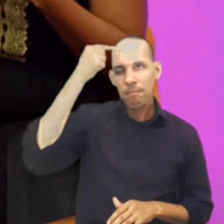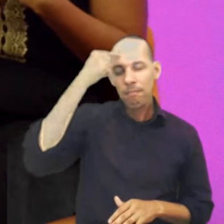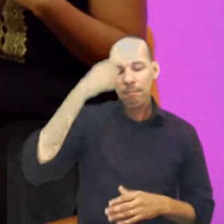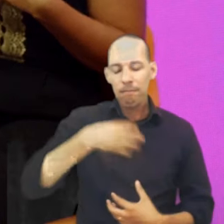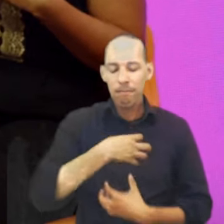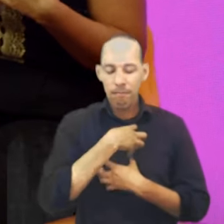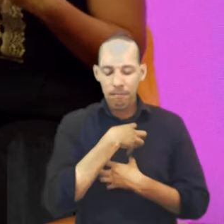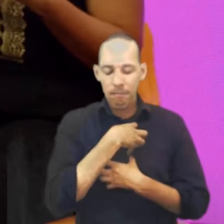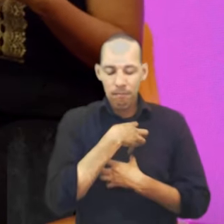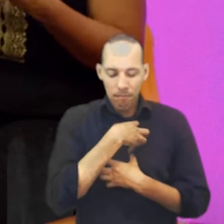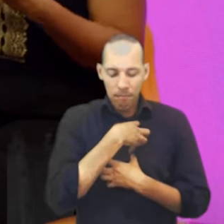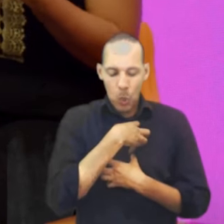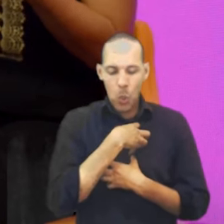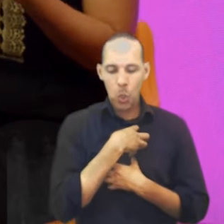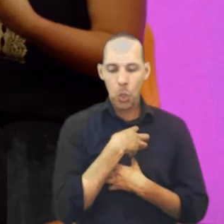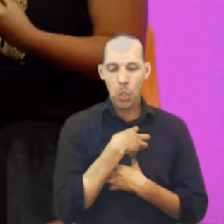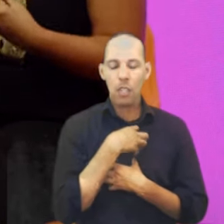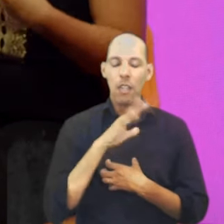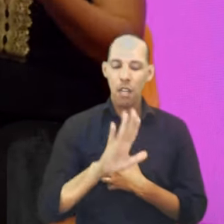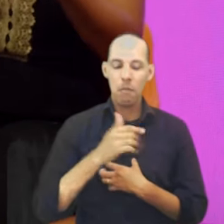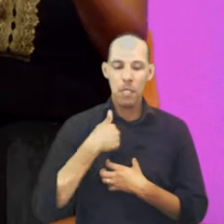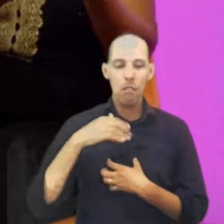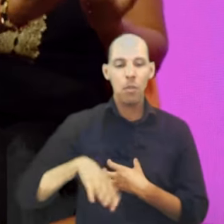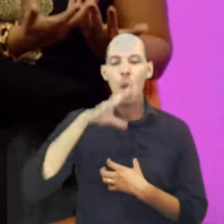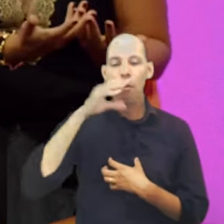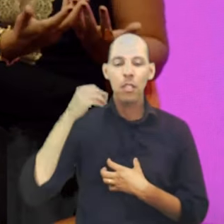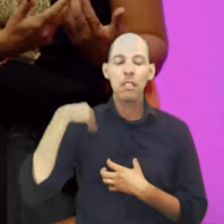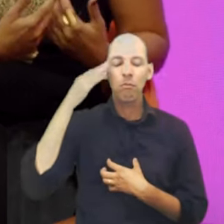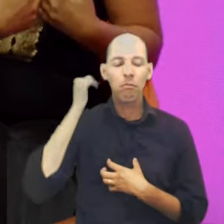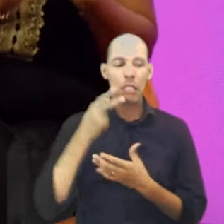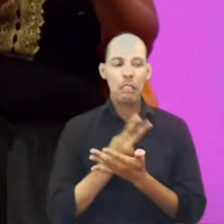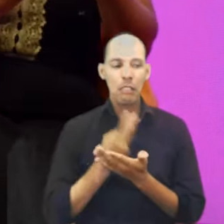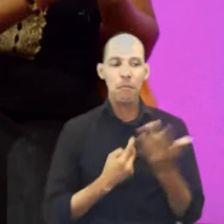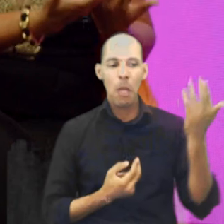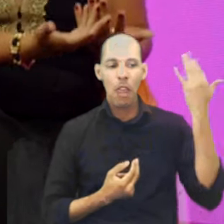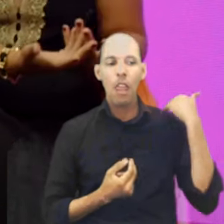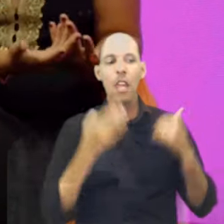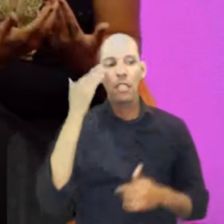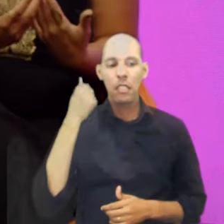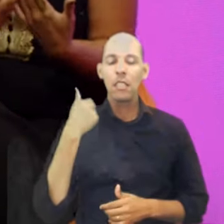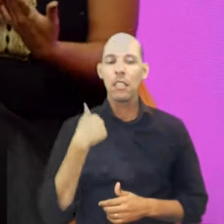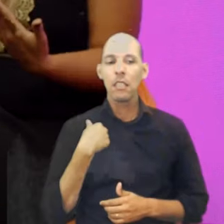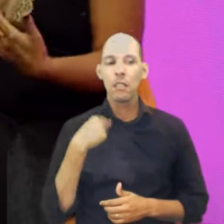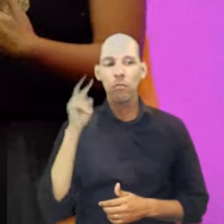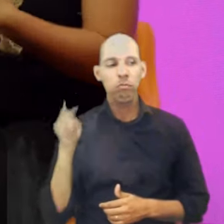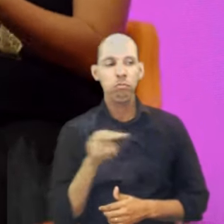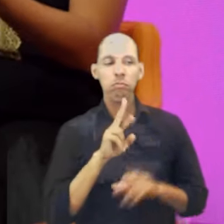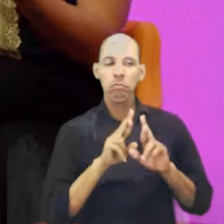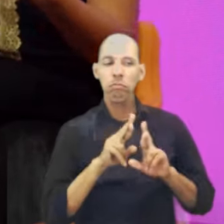para nós, né? Então, aí você diz, agora eu sou adulta, eu já aprendi com aquele erro, eu já hoje consigo ter um